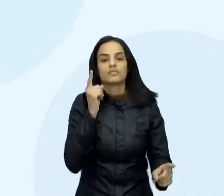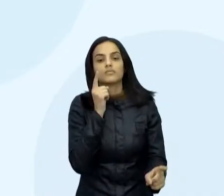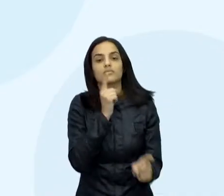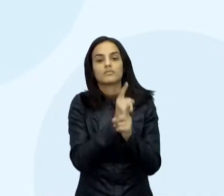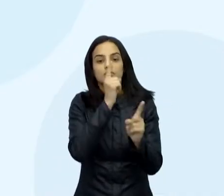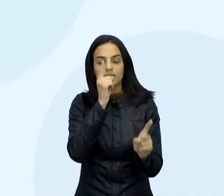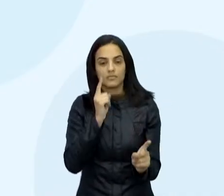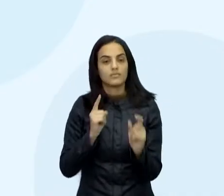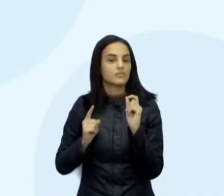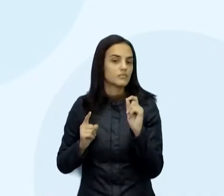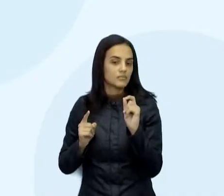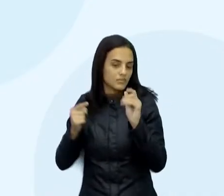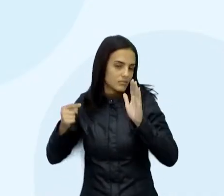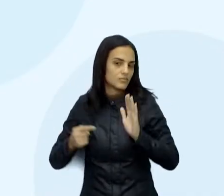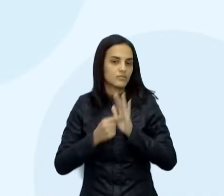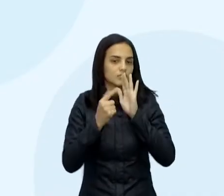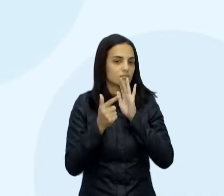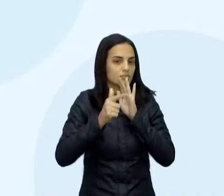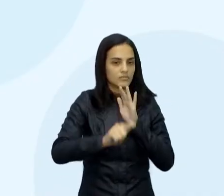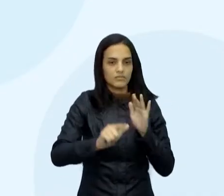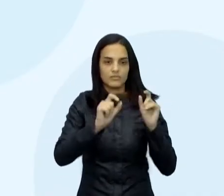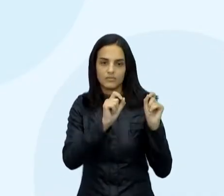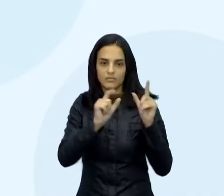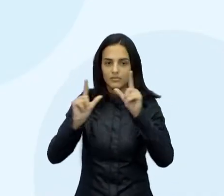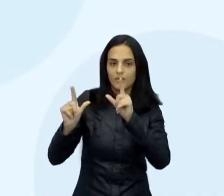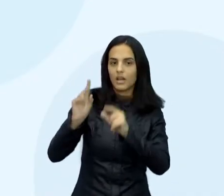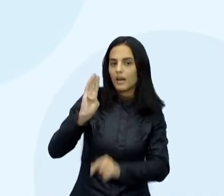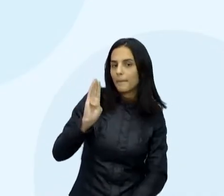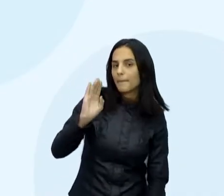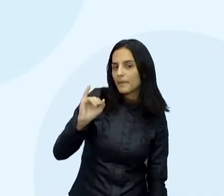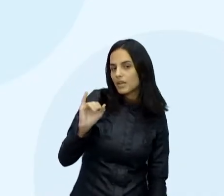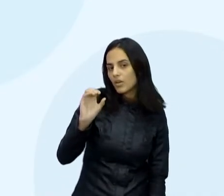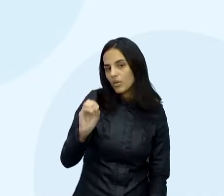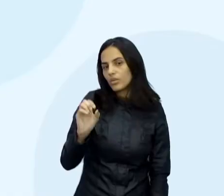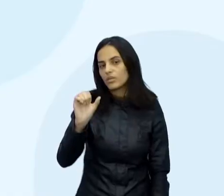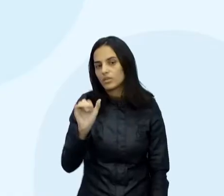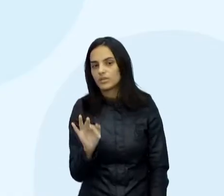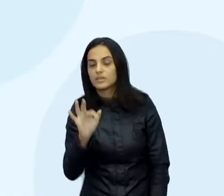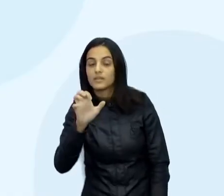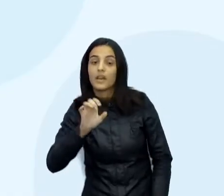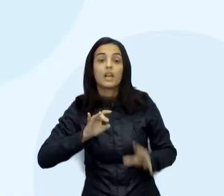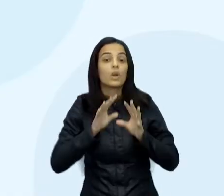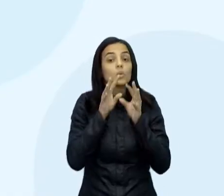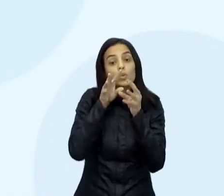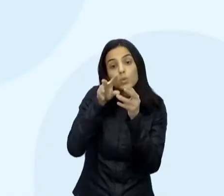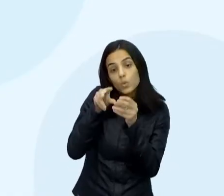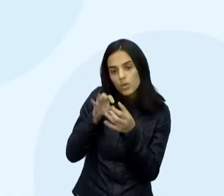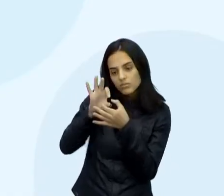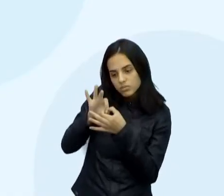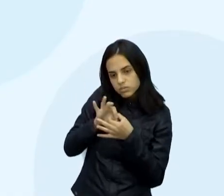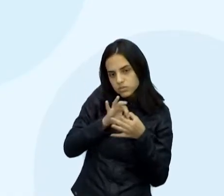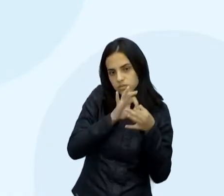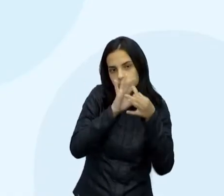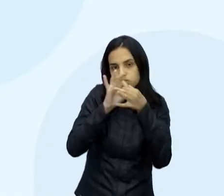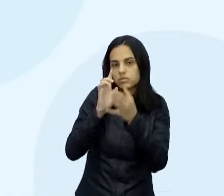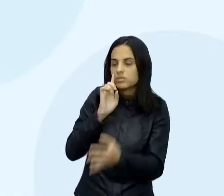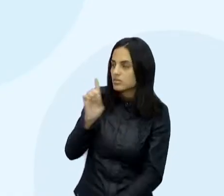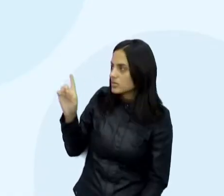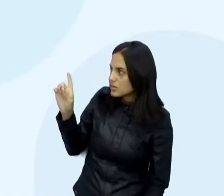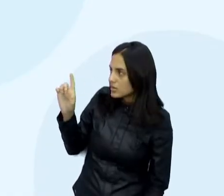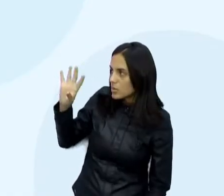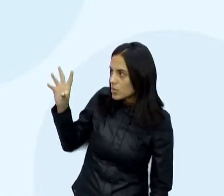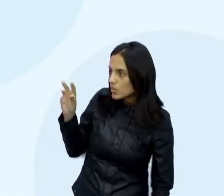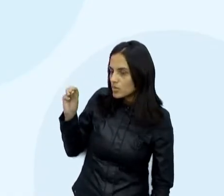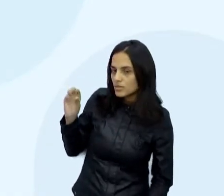chamamos, vou clicar novamente, vai aparecer aí a biosfera. Então todo esse conjunto da litosfera,